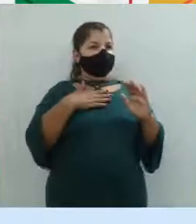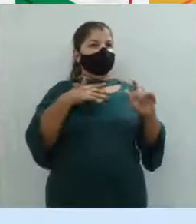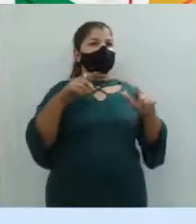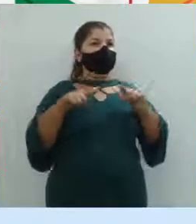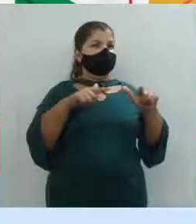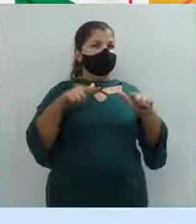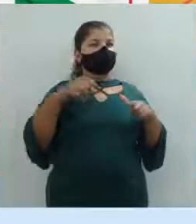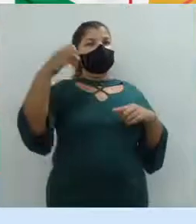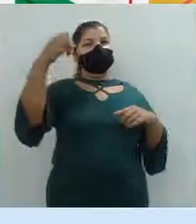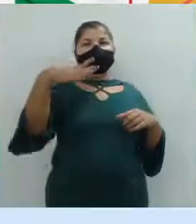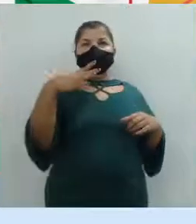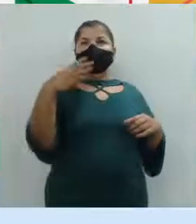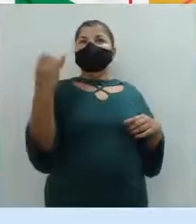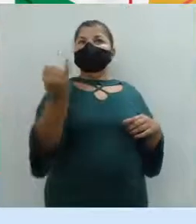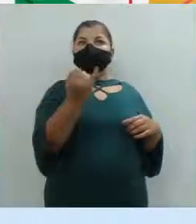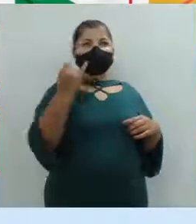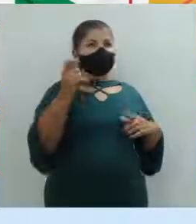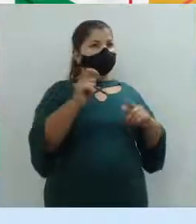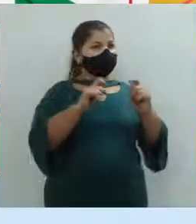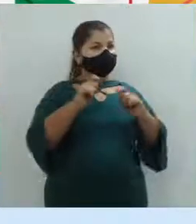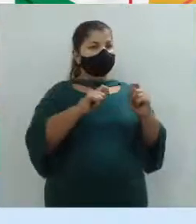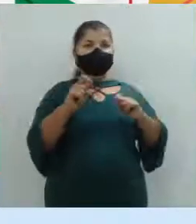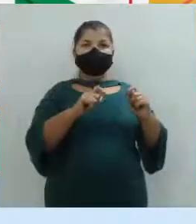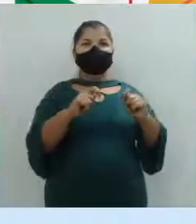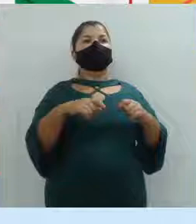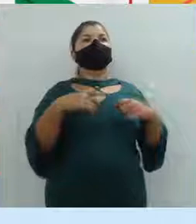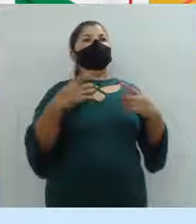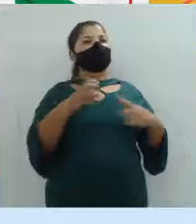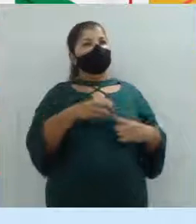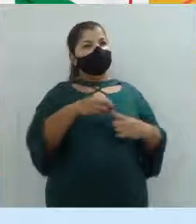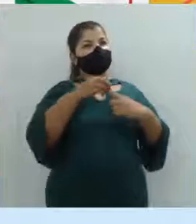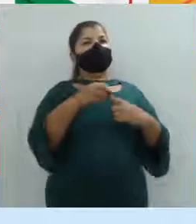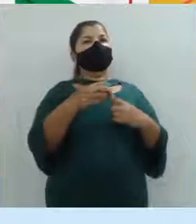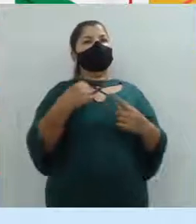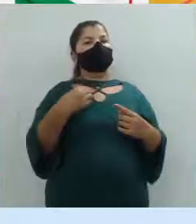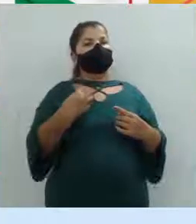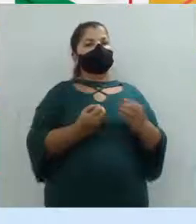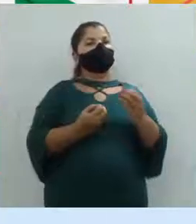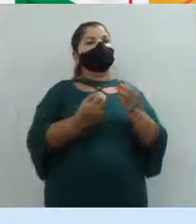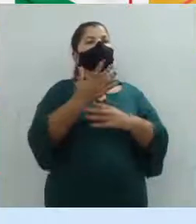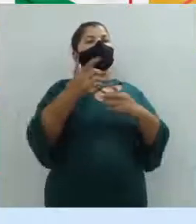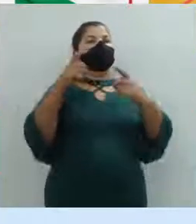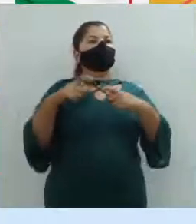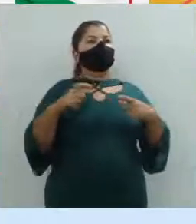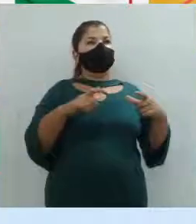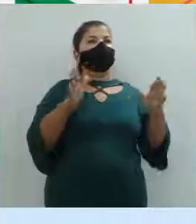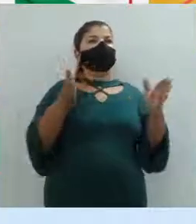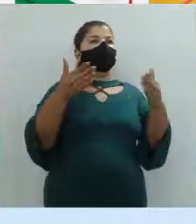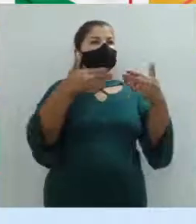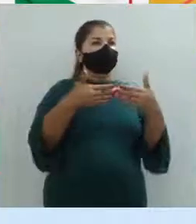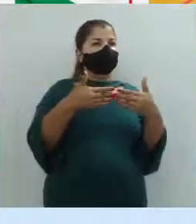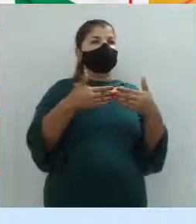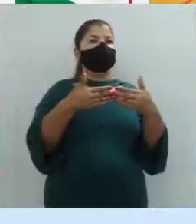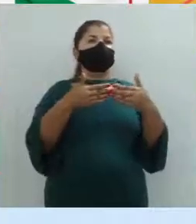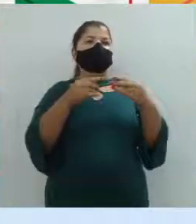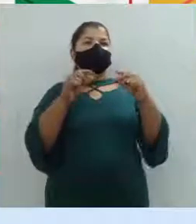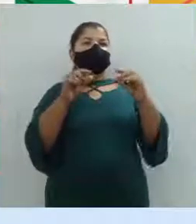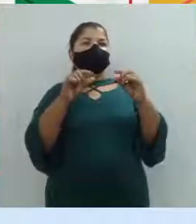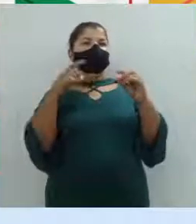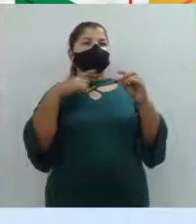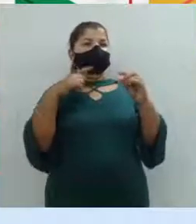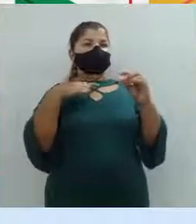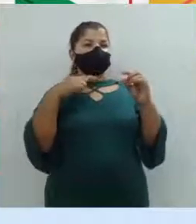a luz é um fator de controle importante, principalmente para eu criar espaços fechados por meio